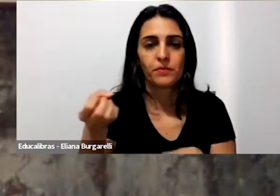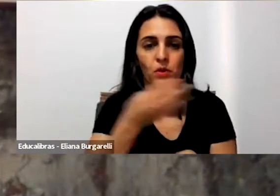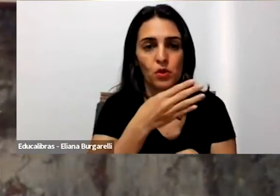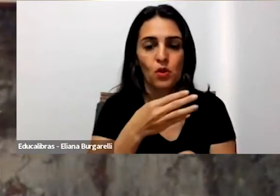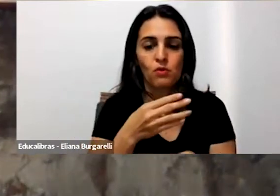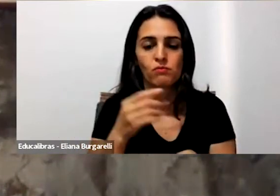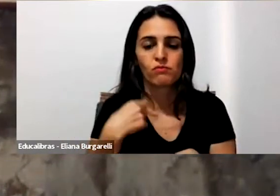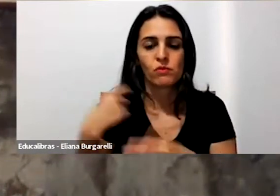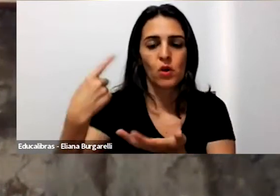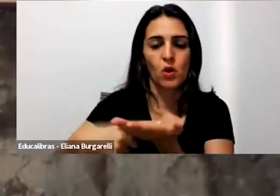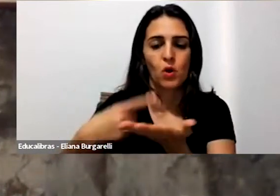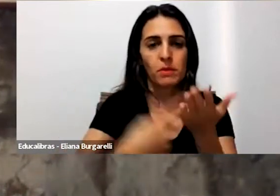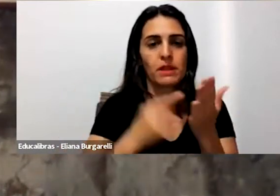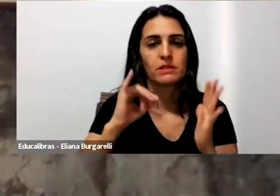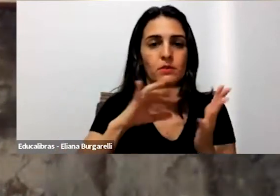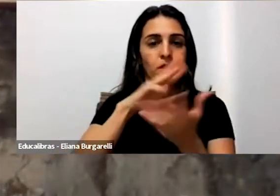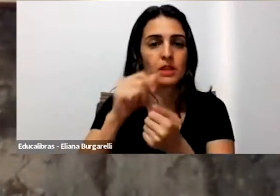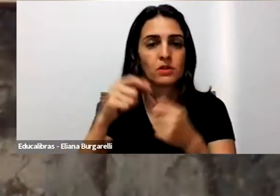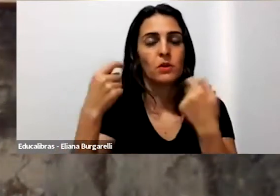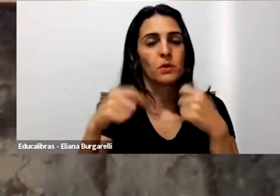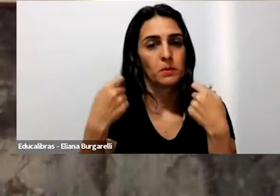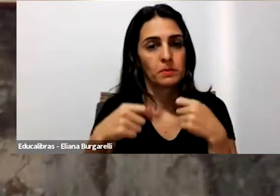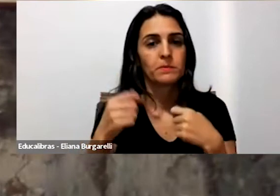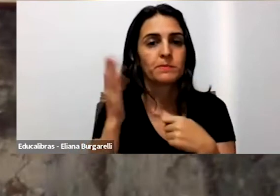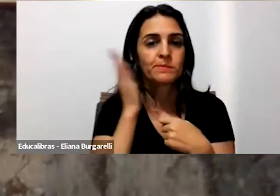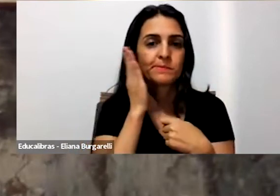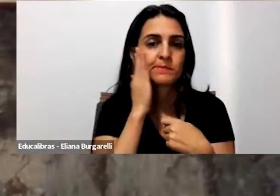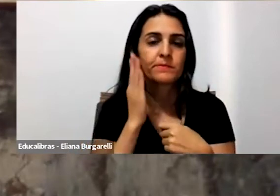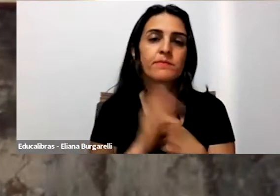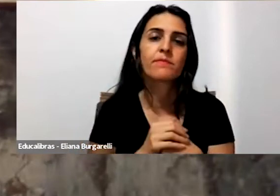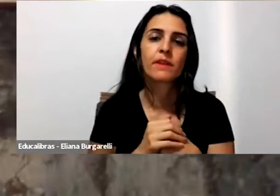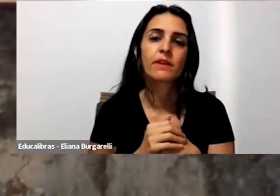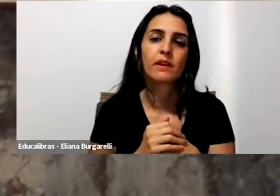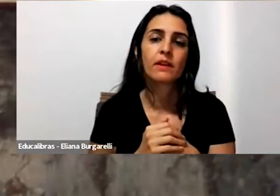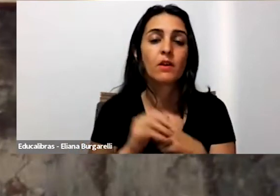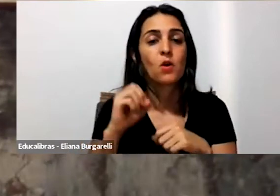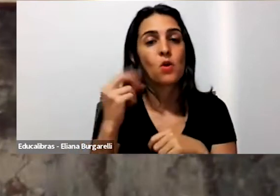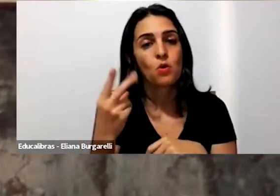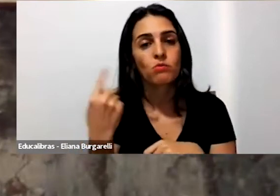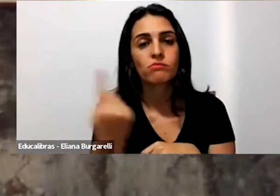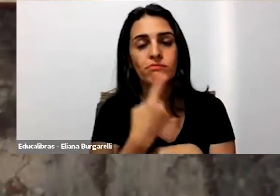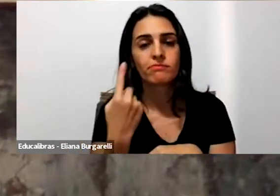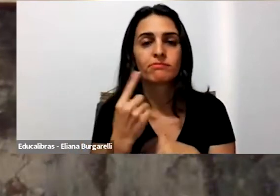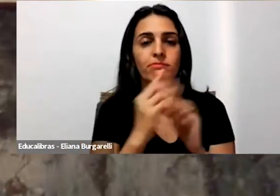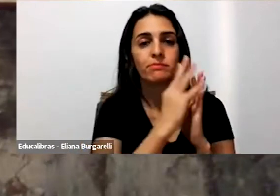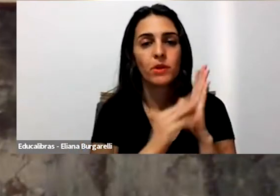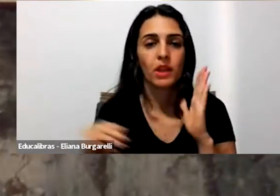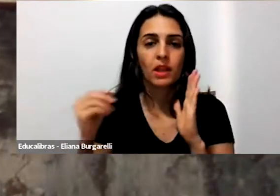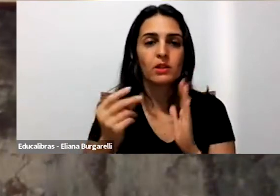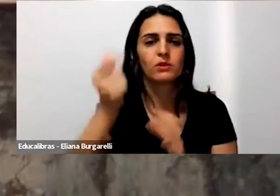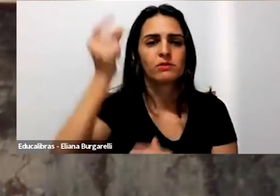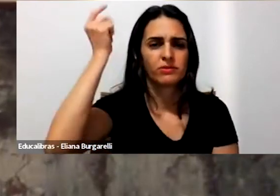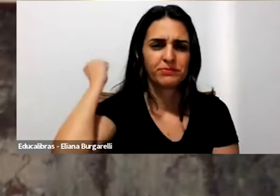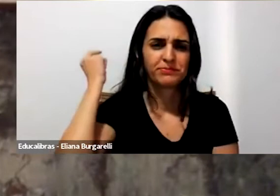cooperação internacional. É preciso ter um realinhamento dessa cooperação internacional, ou então nós vamos ficar nos modelos antigos que, na realidade,